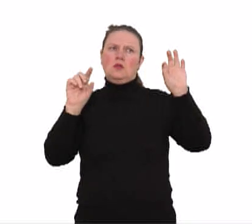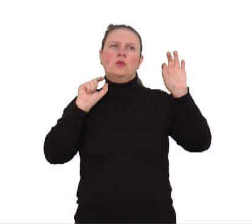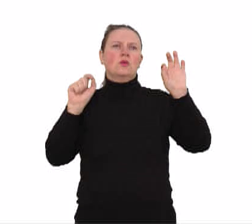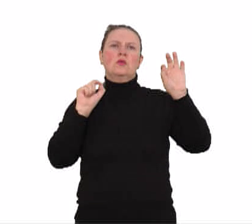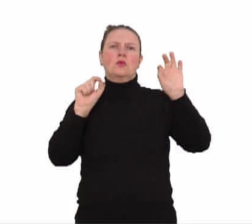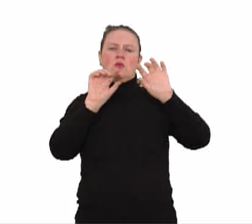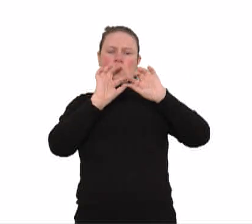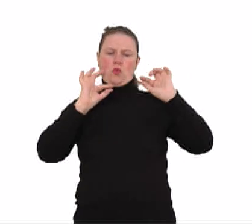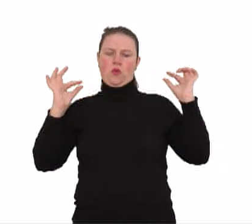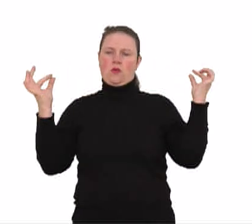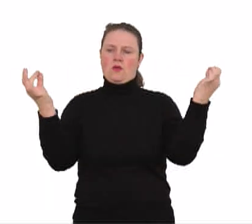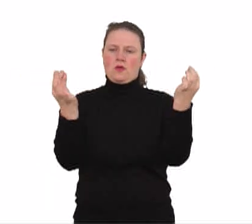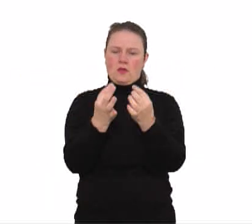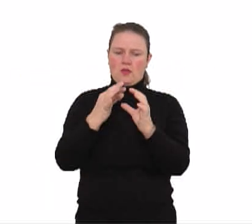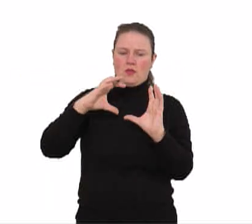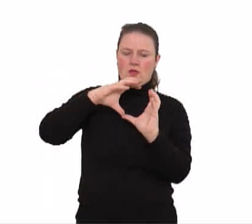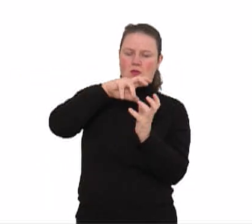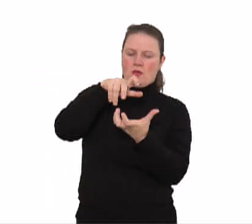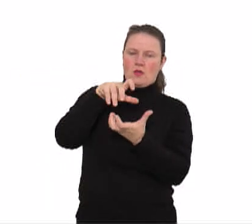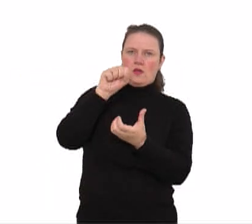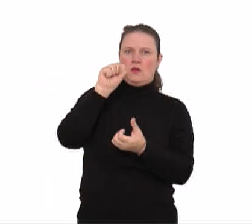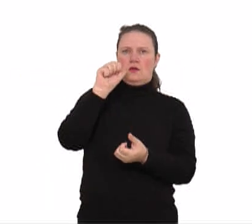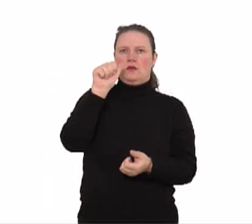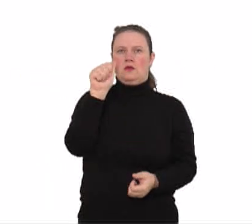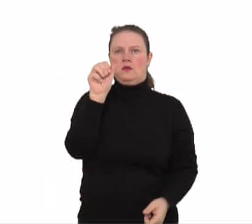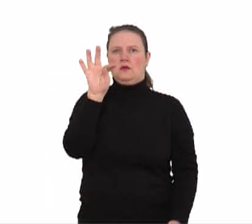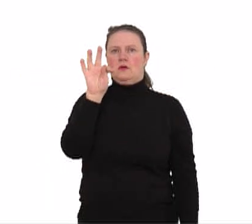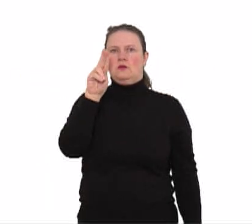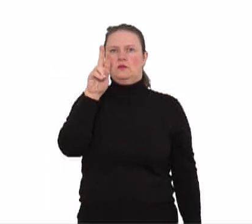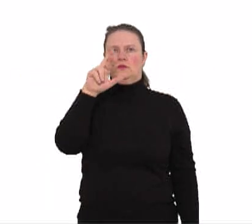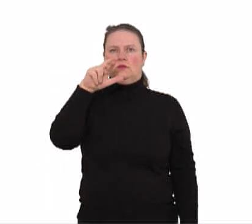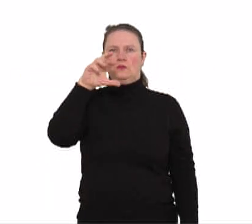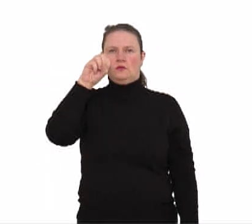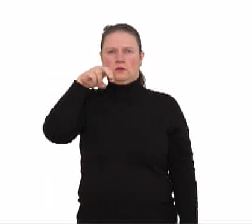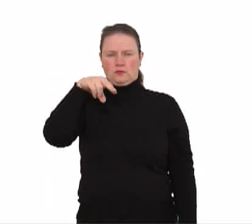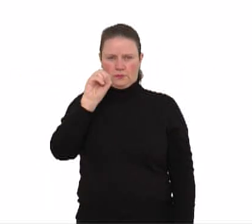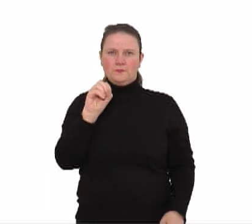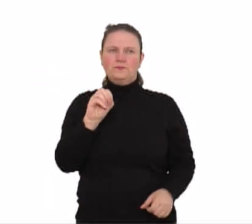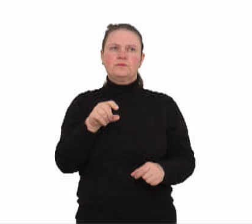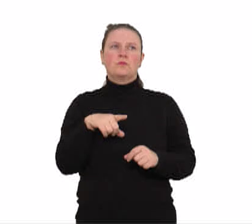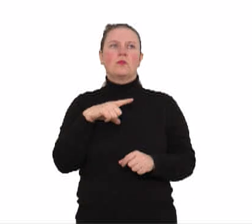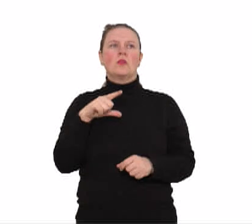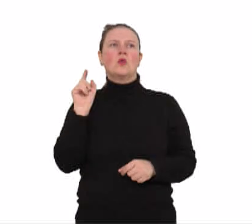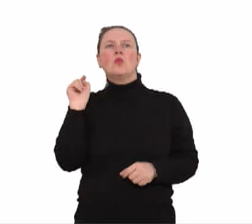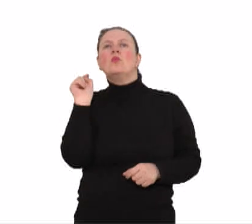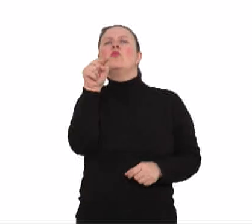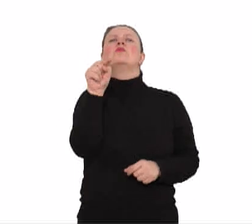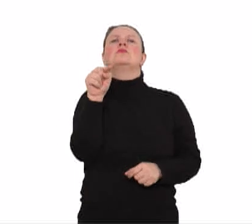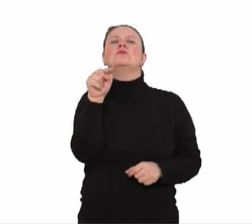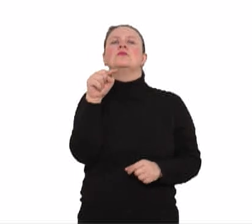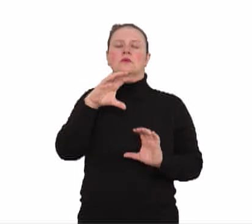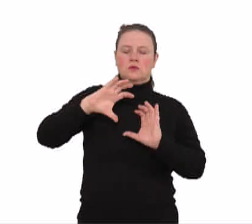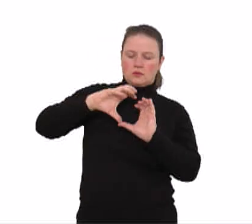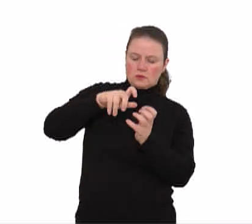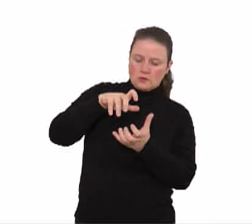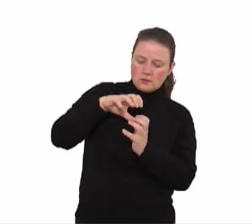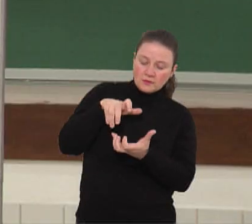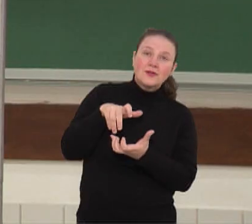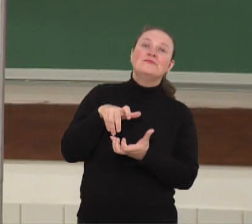frente da câmera. E esse pontinho aqui que foi marcado é o planeta Terra, visto dos anéis de